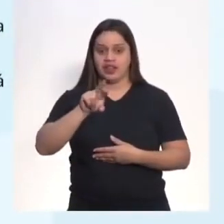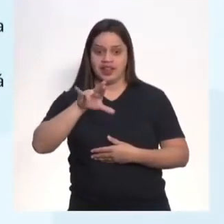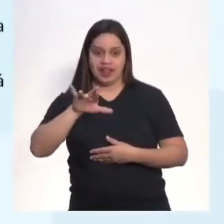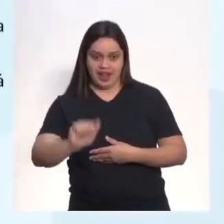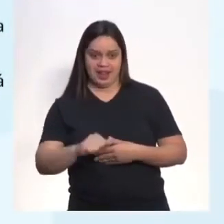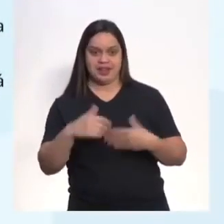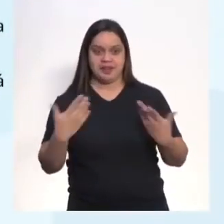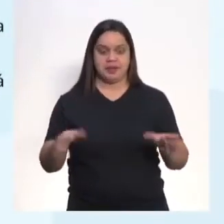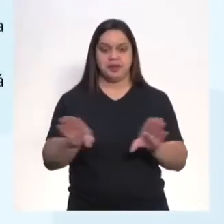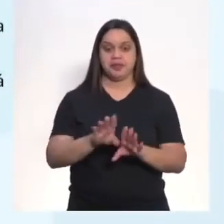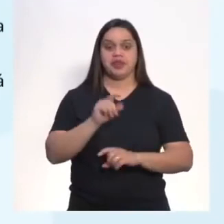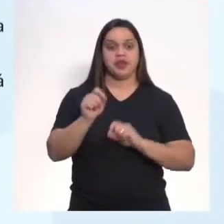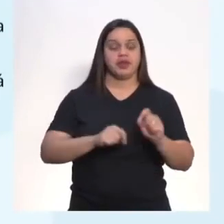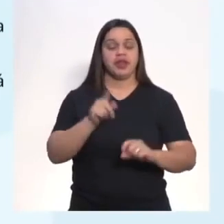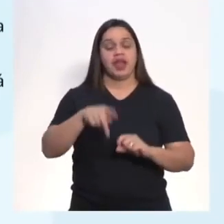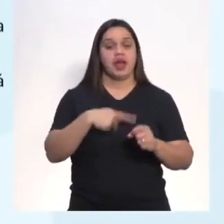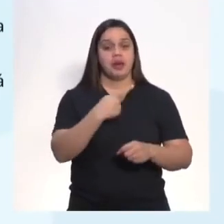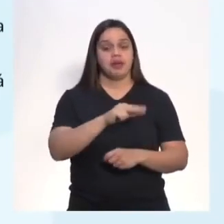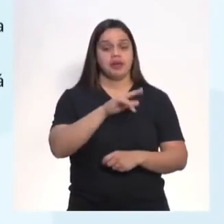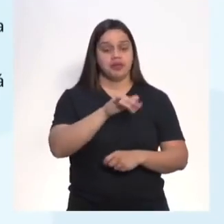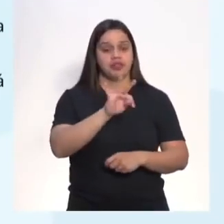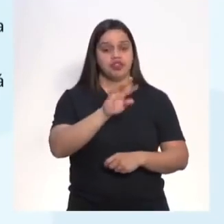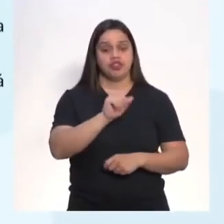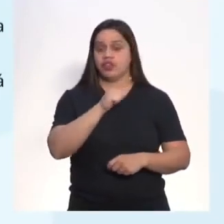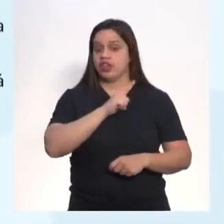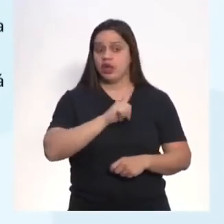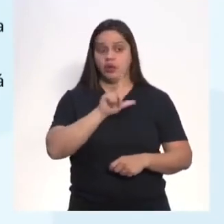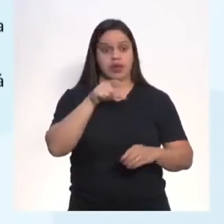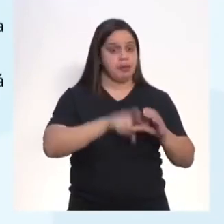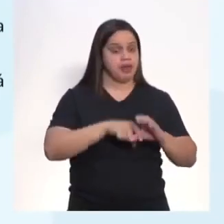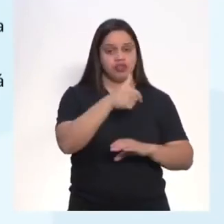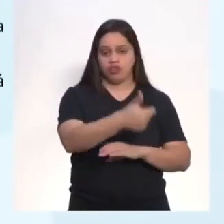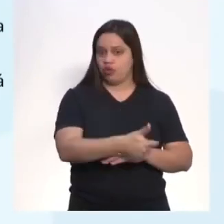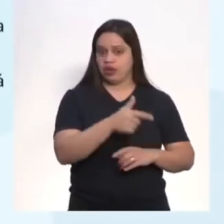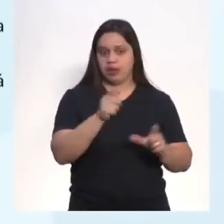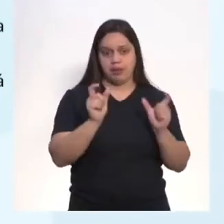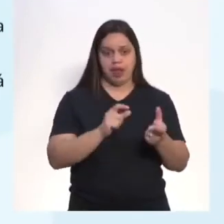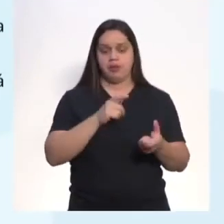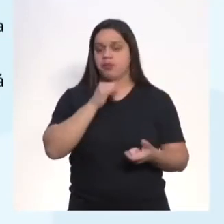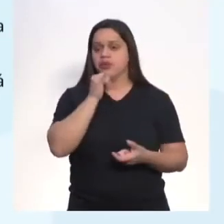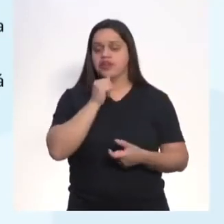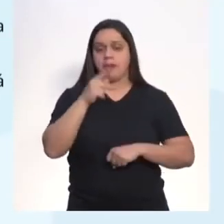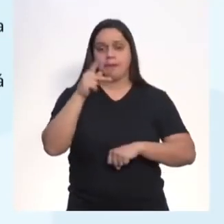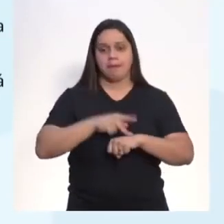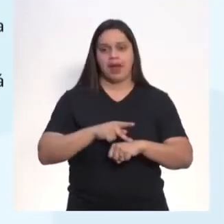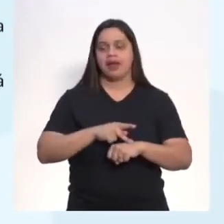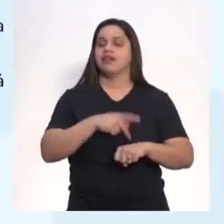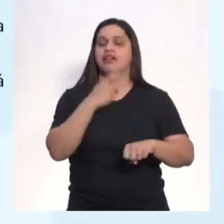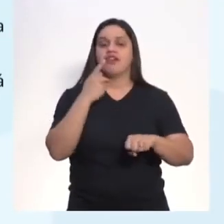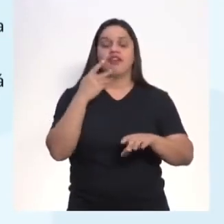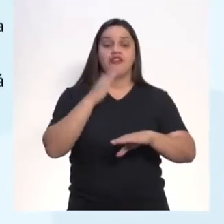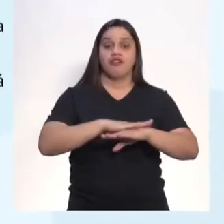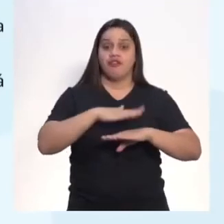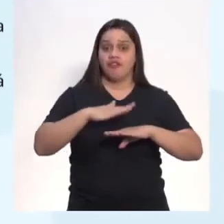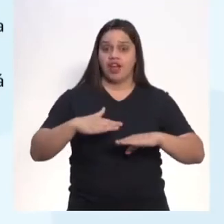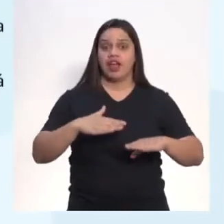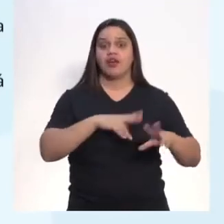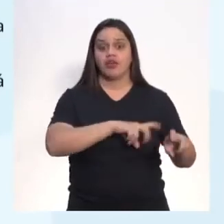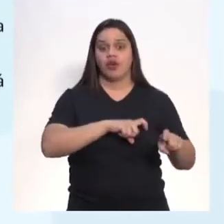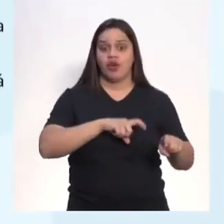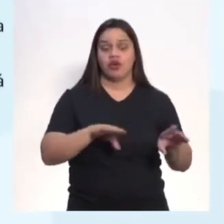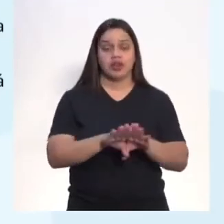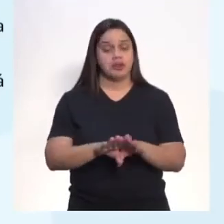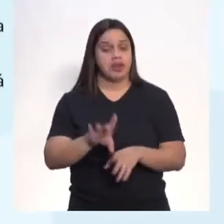são aqueles que não provêm de nenhuma outra palavra da língua. Pedra, ferro, roça. E o derivado são aqueles substantivos